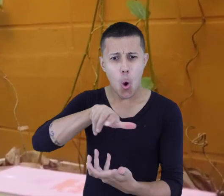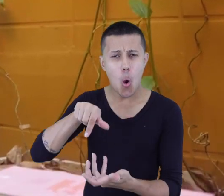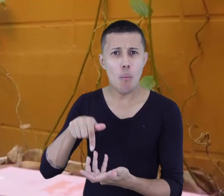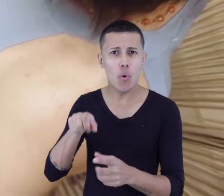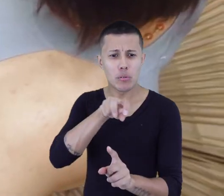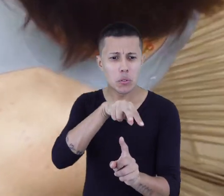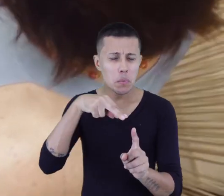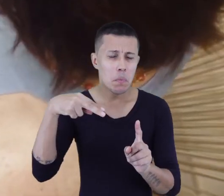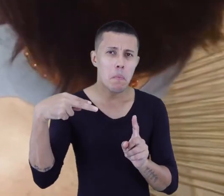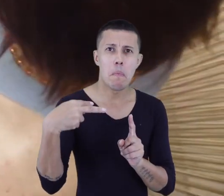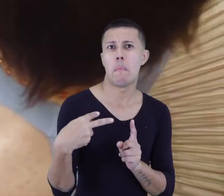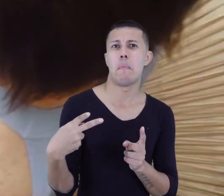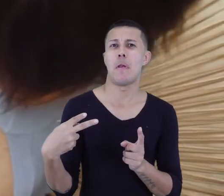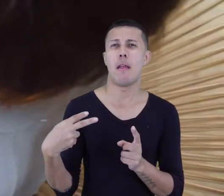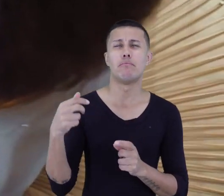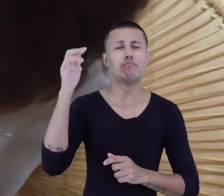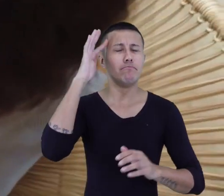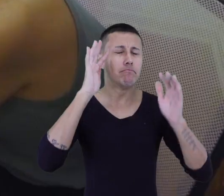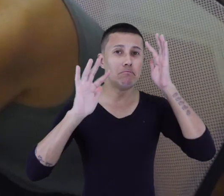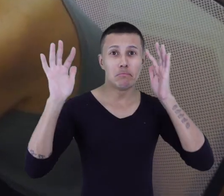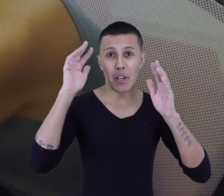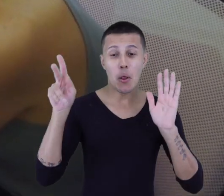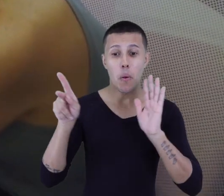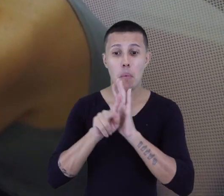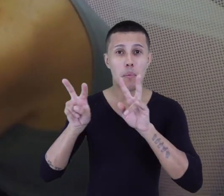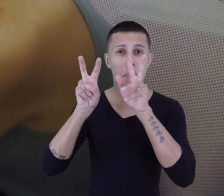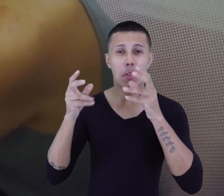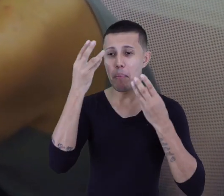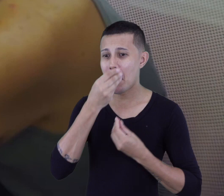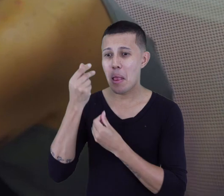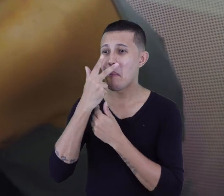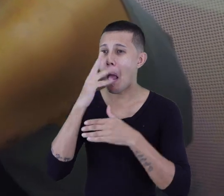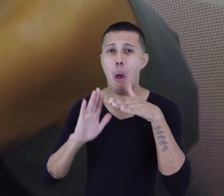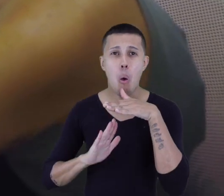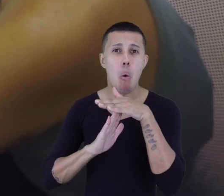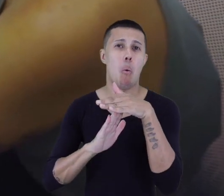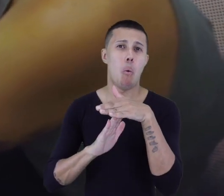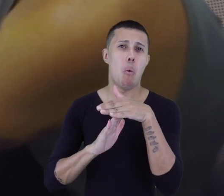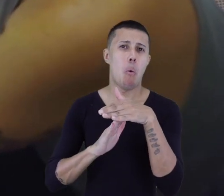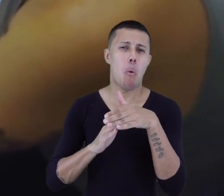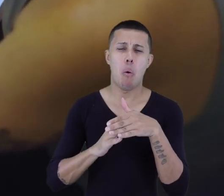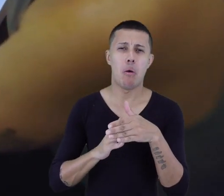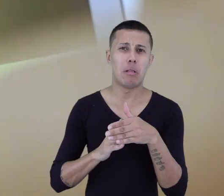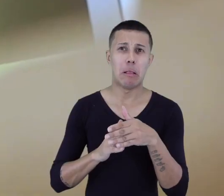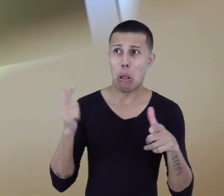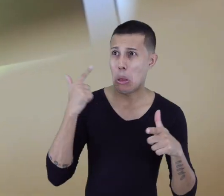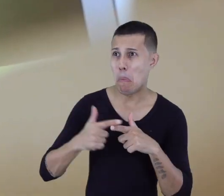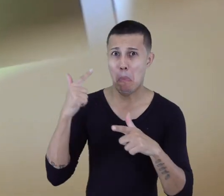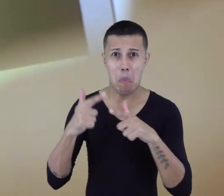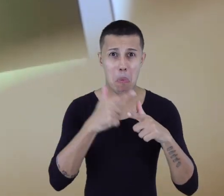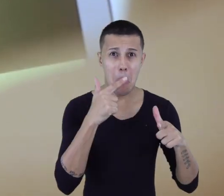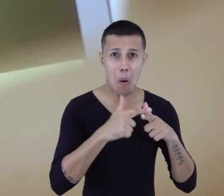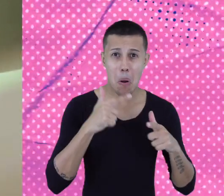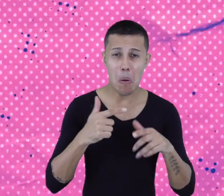essa perspectiva, assim, nosso imaginário em relação à sexualidade é muito limitado, é muito cheio de tabu, povoado